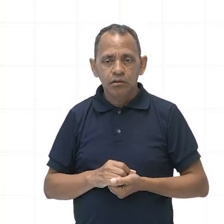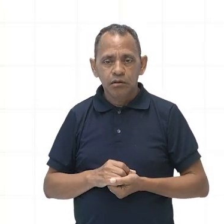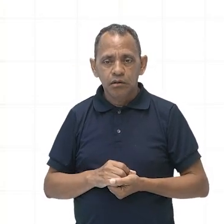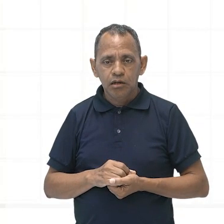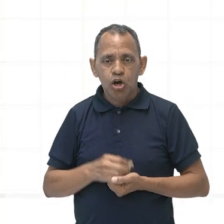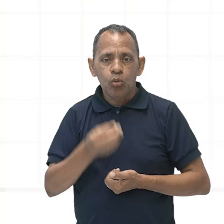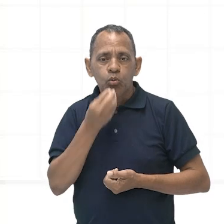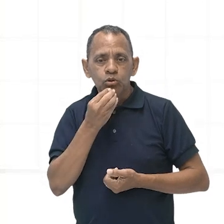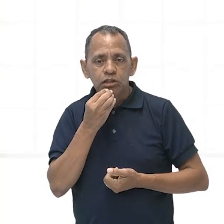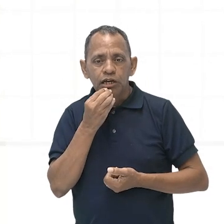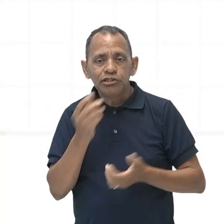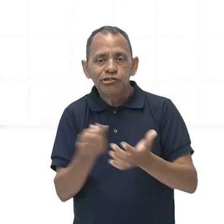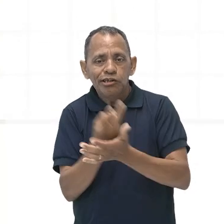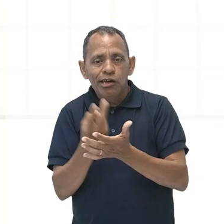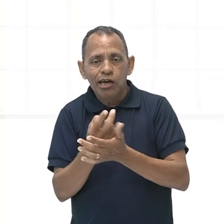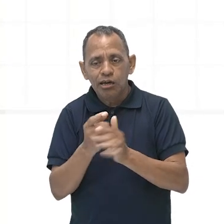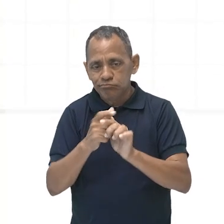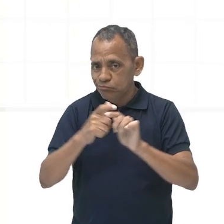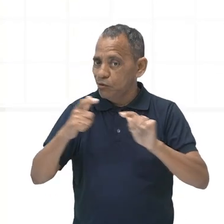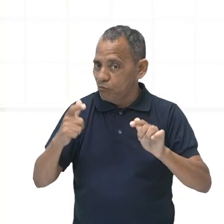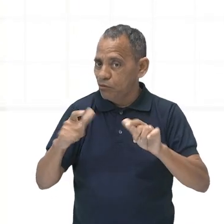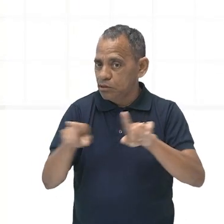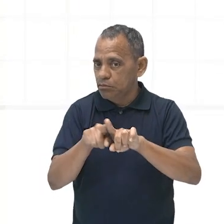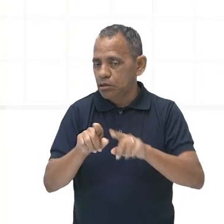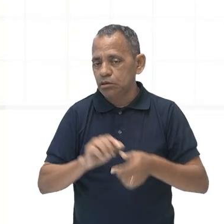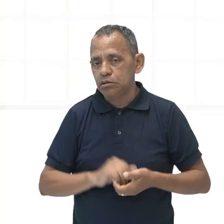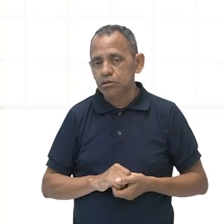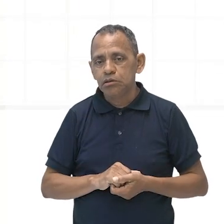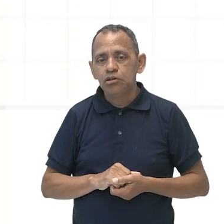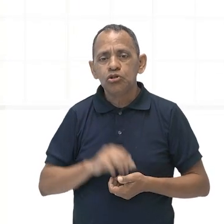faço? Eu vou somente,